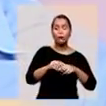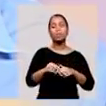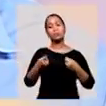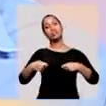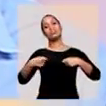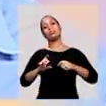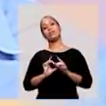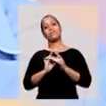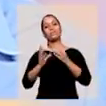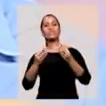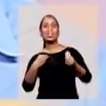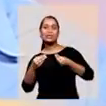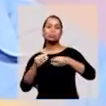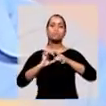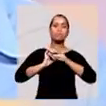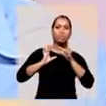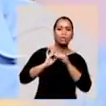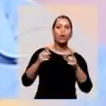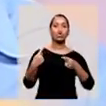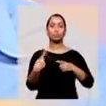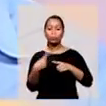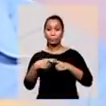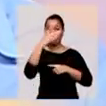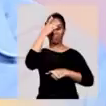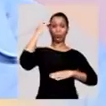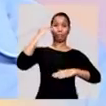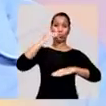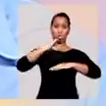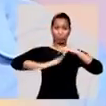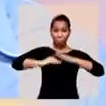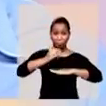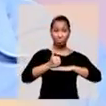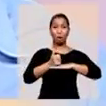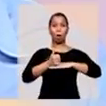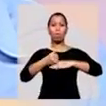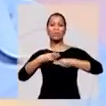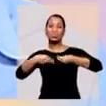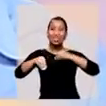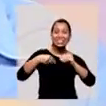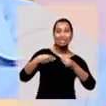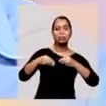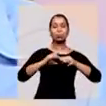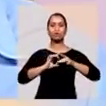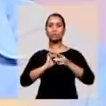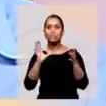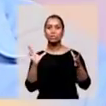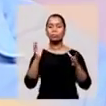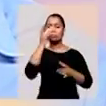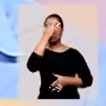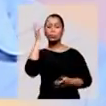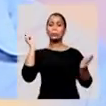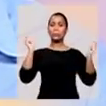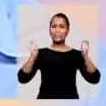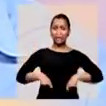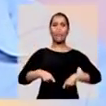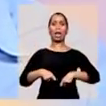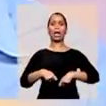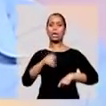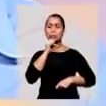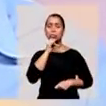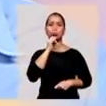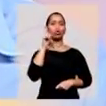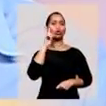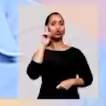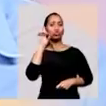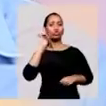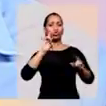ter flexibilidade. Acho que o mercado busca muito um profissional flexível, um profissional resiliente, um profissional que possa ali no dia